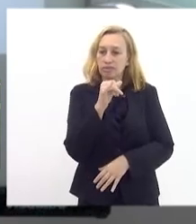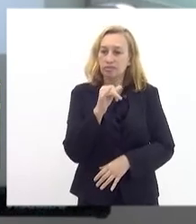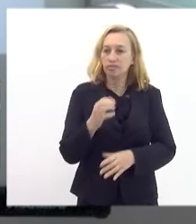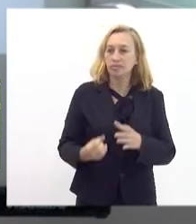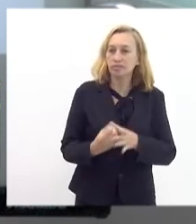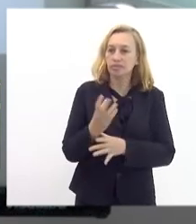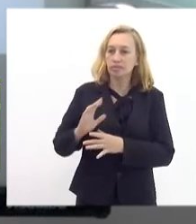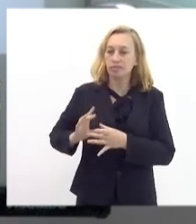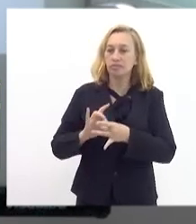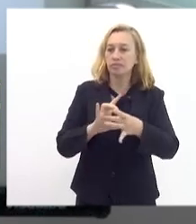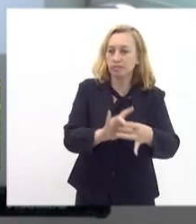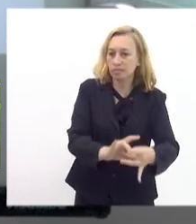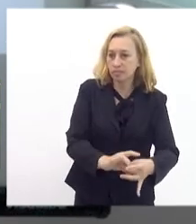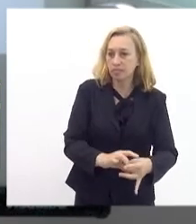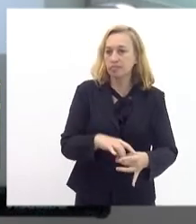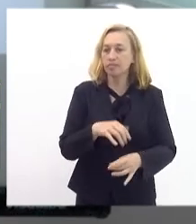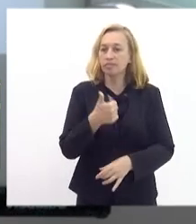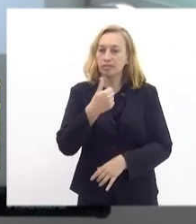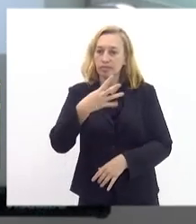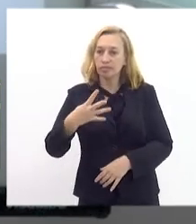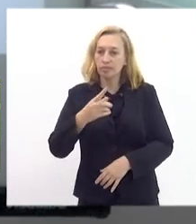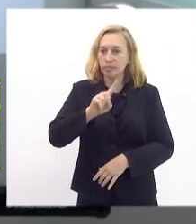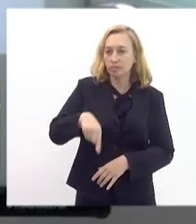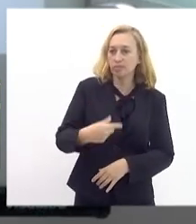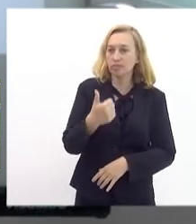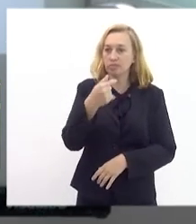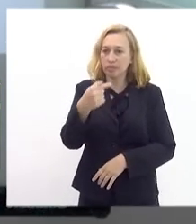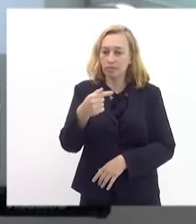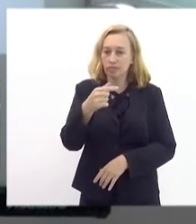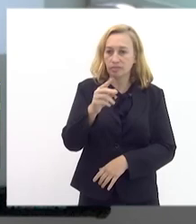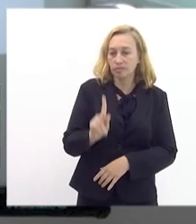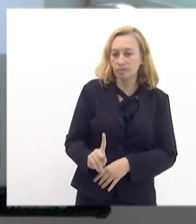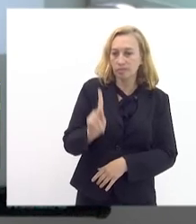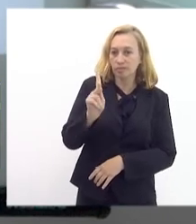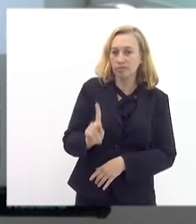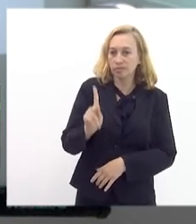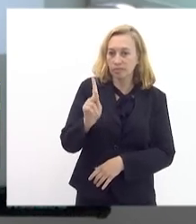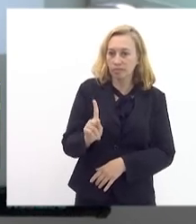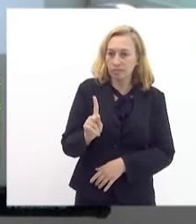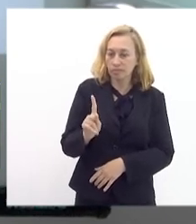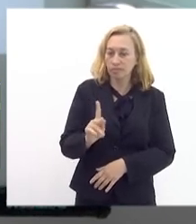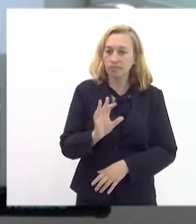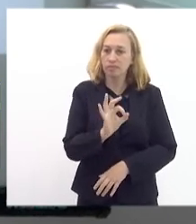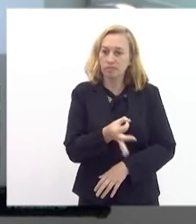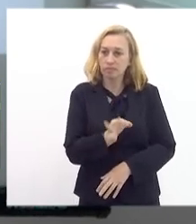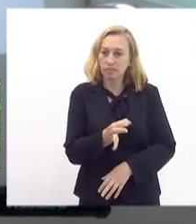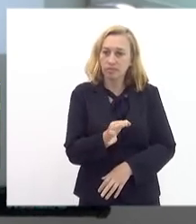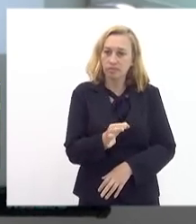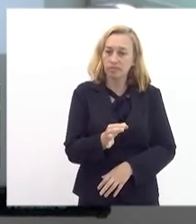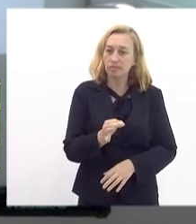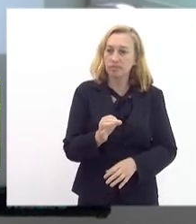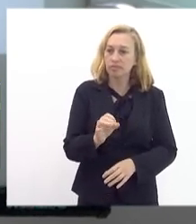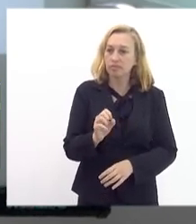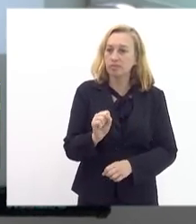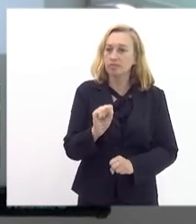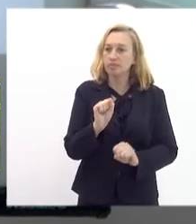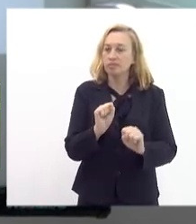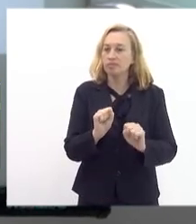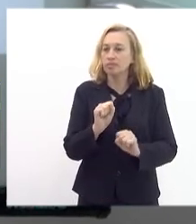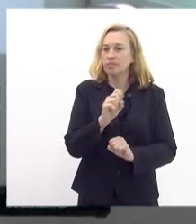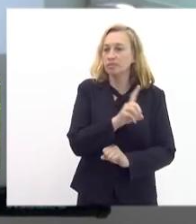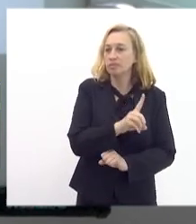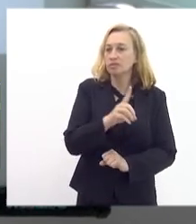essa linha transmissão de 14,7 km passando predominantemente por um distrito industrial